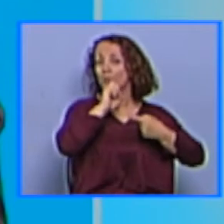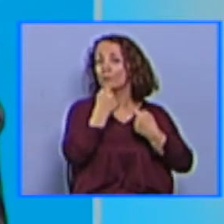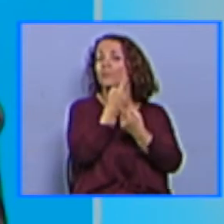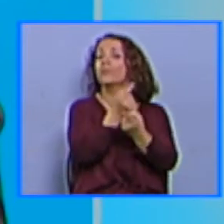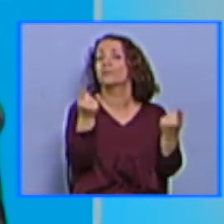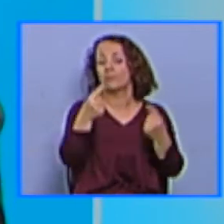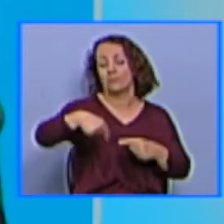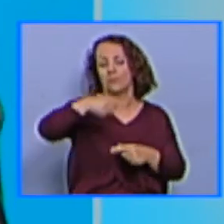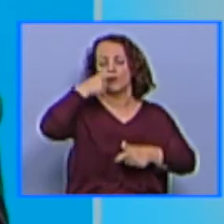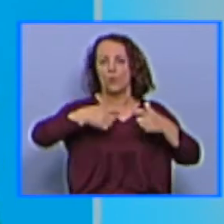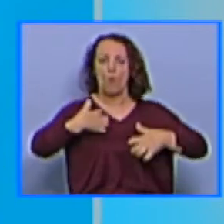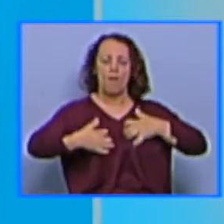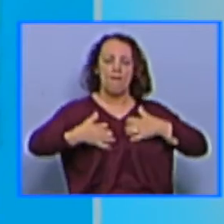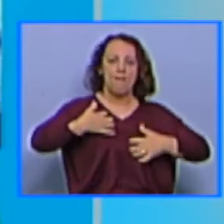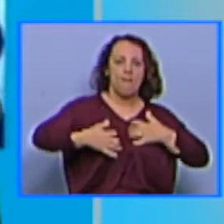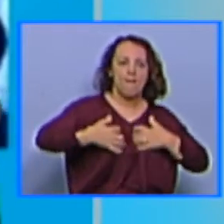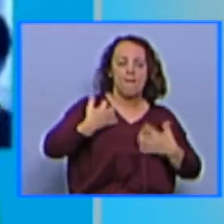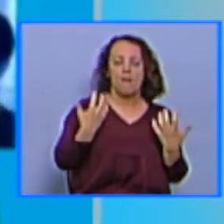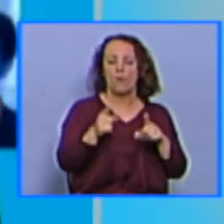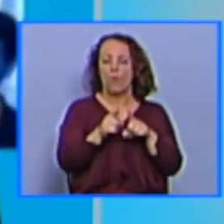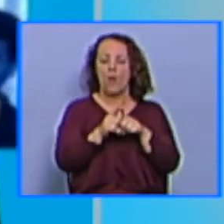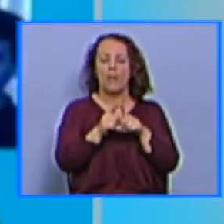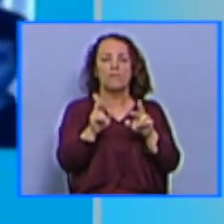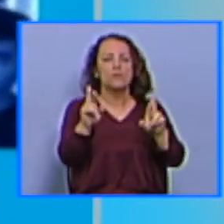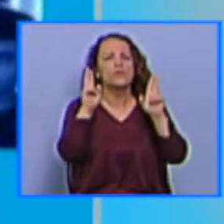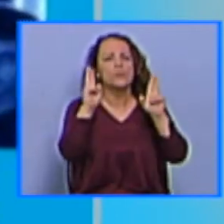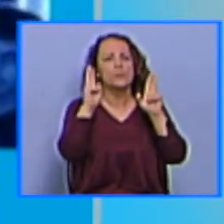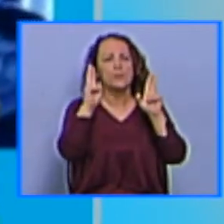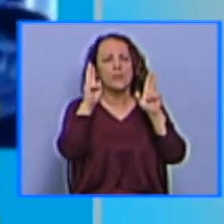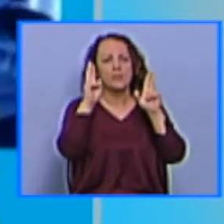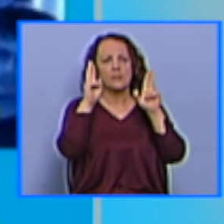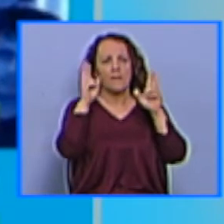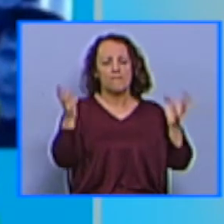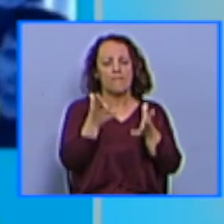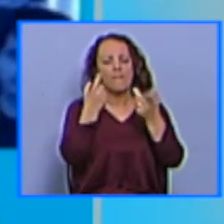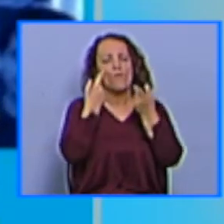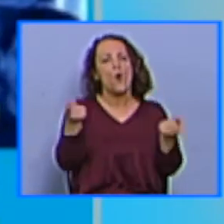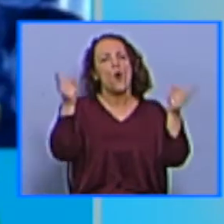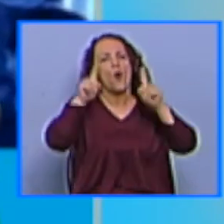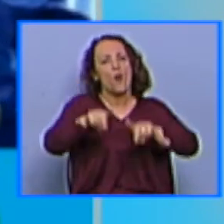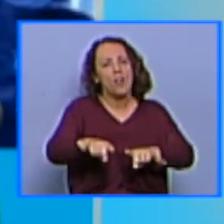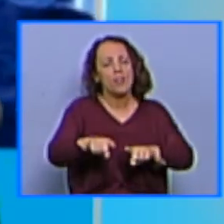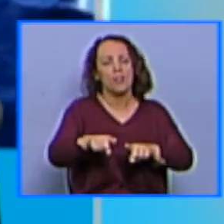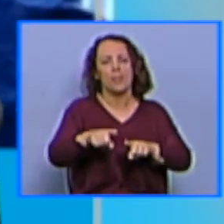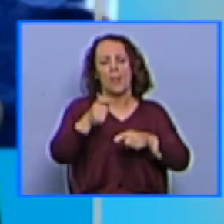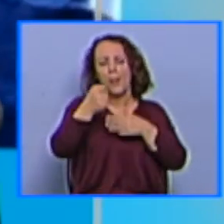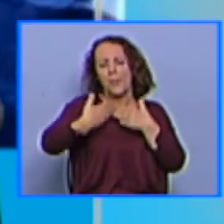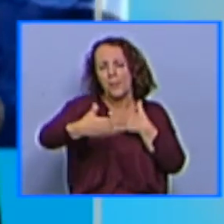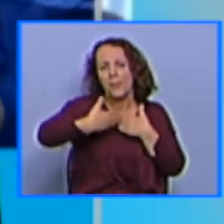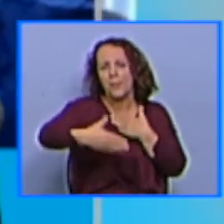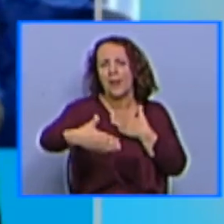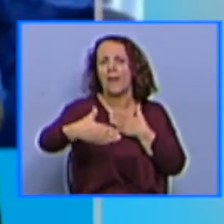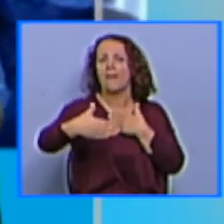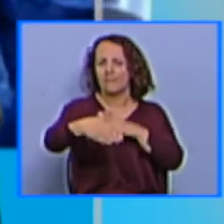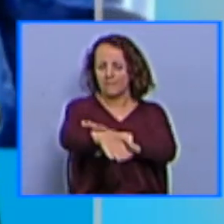um sofrimento, é uma expectativa, é uma esperança de que retomemos com o mais breve possível as celebrações, no